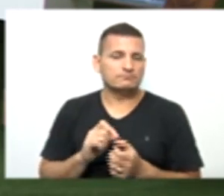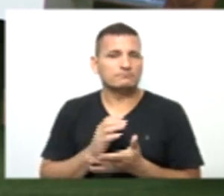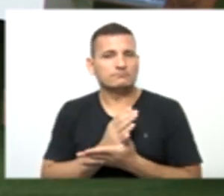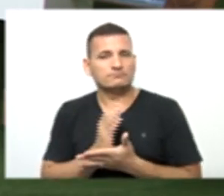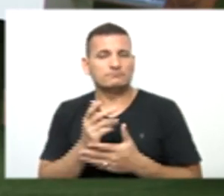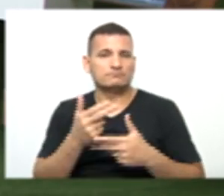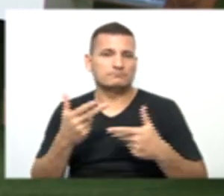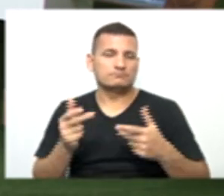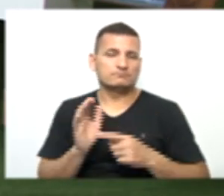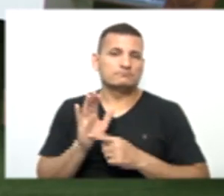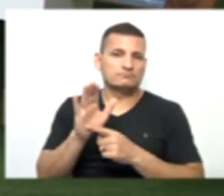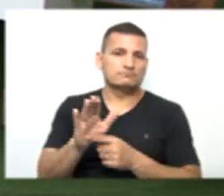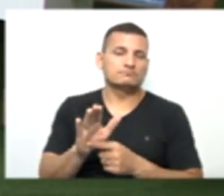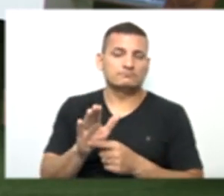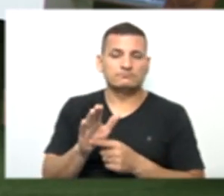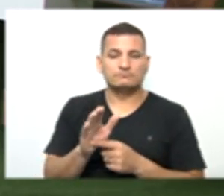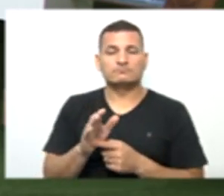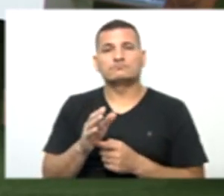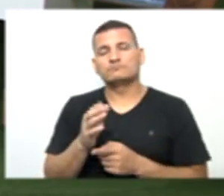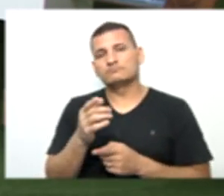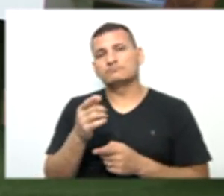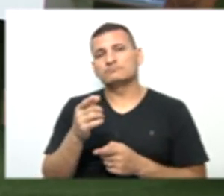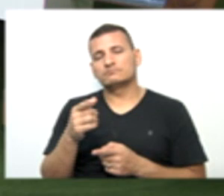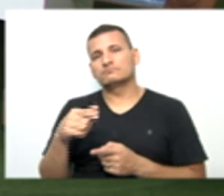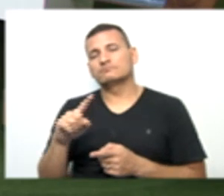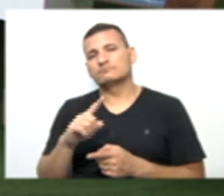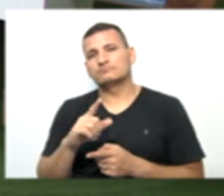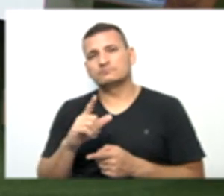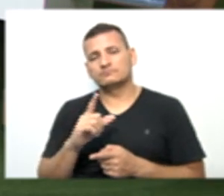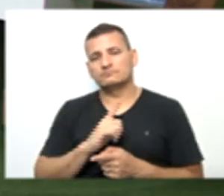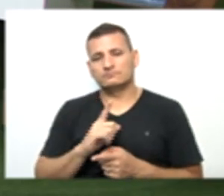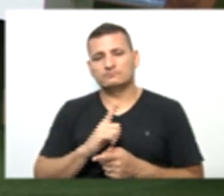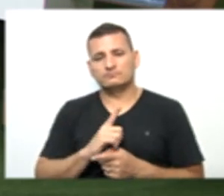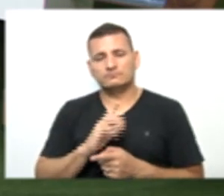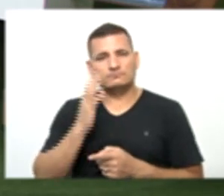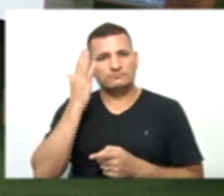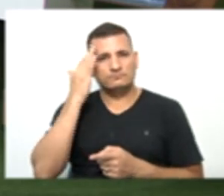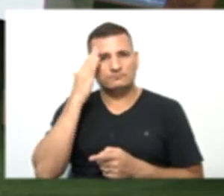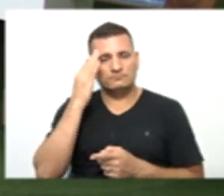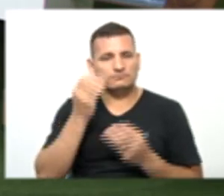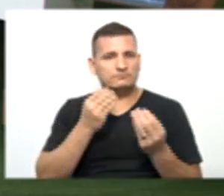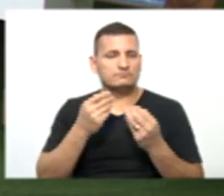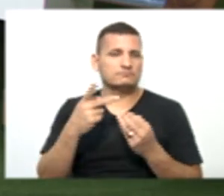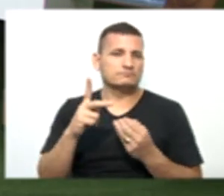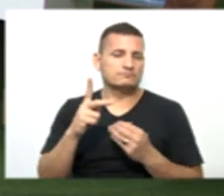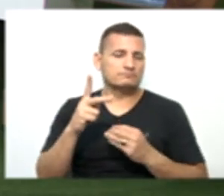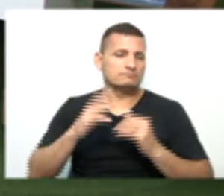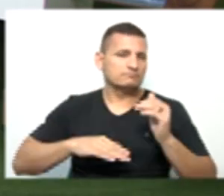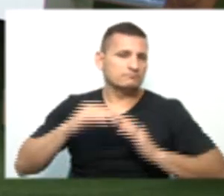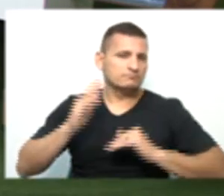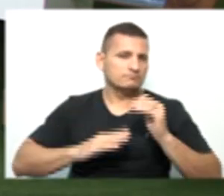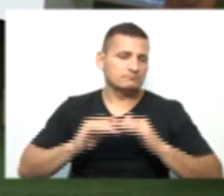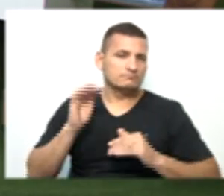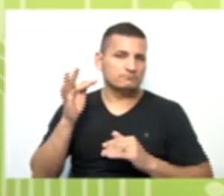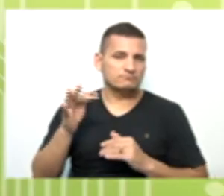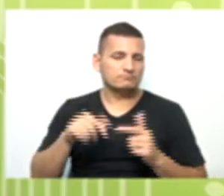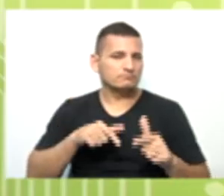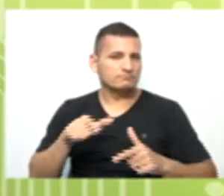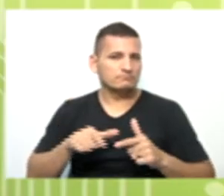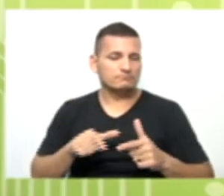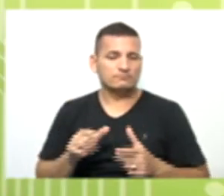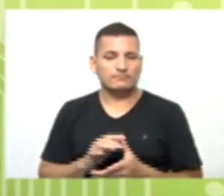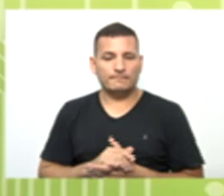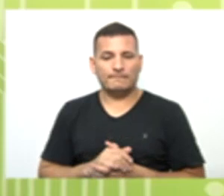que demonstrem para ele como será a sua atuação profissional. E